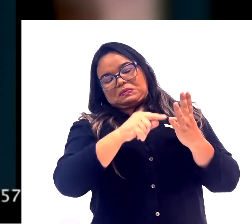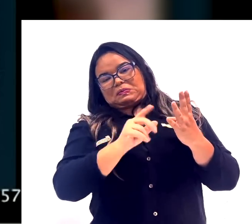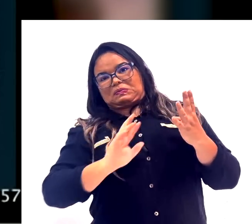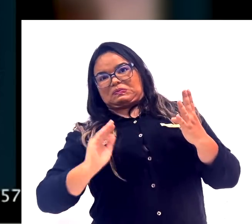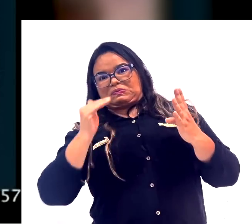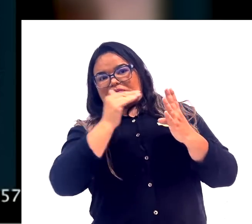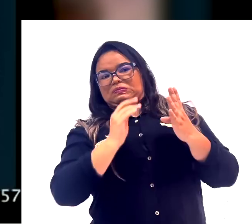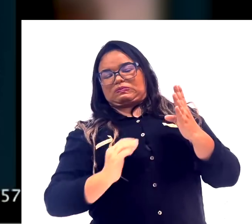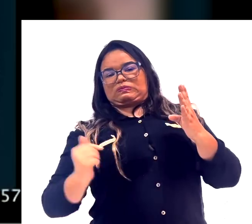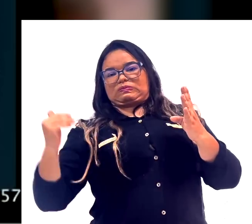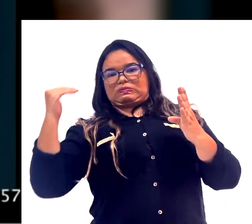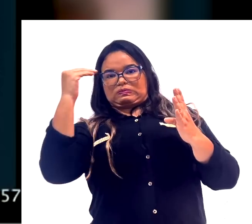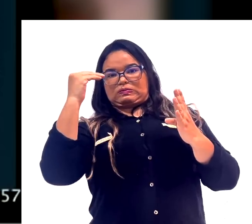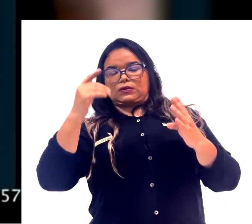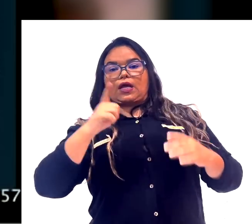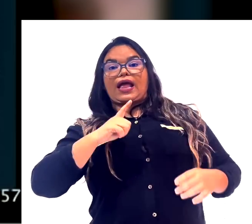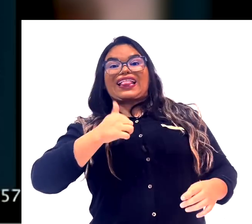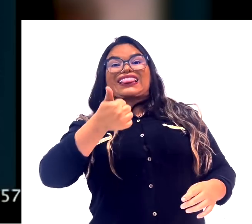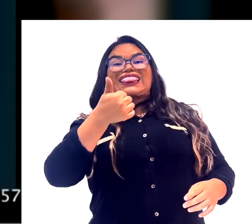E tinha 10 chifres.